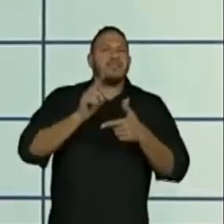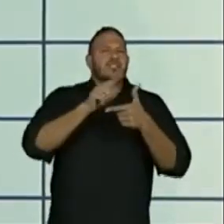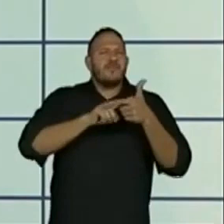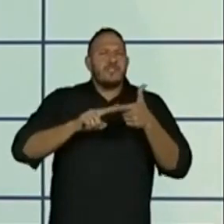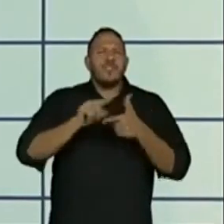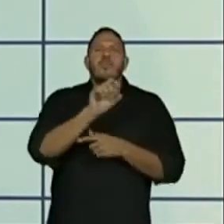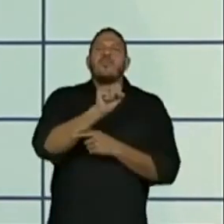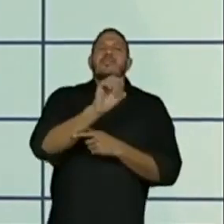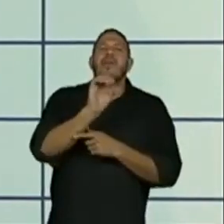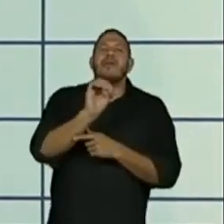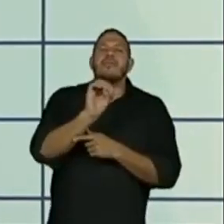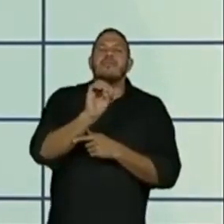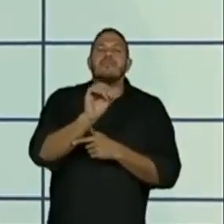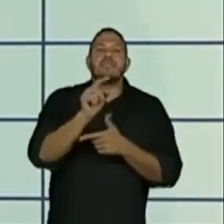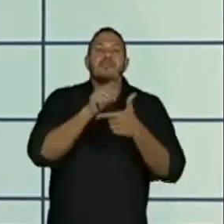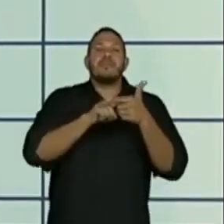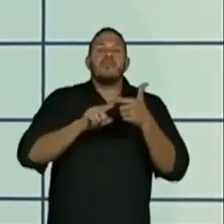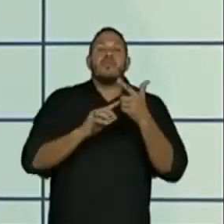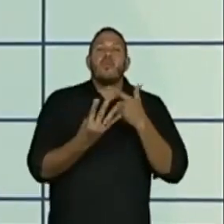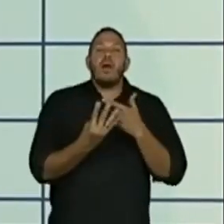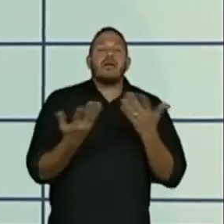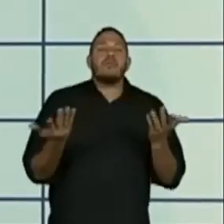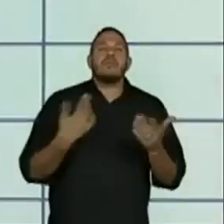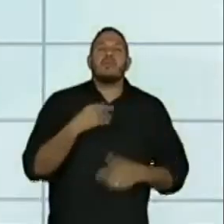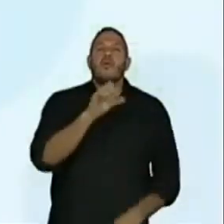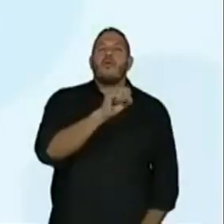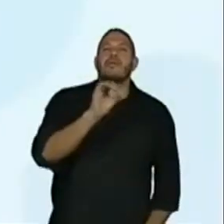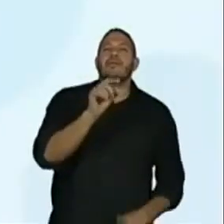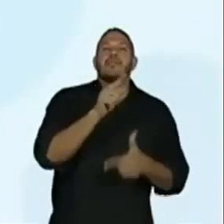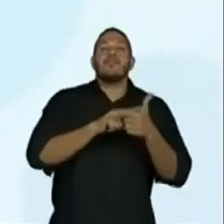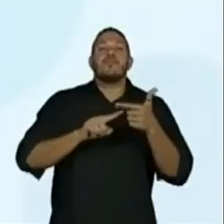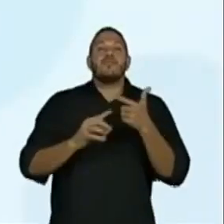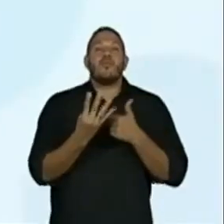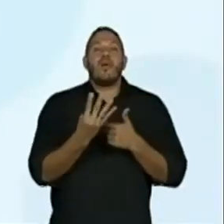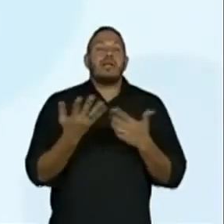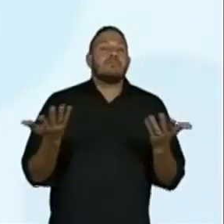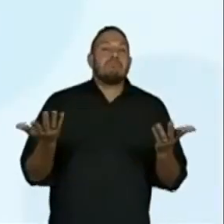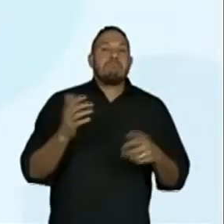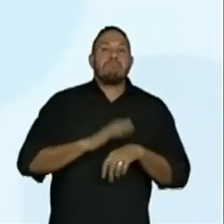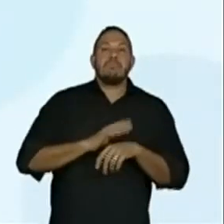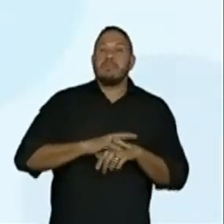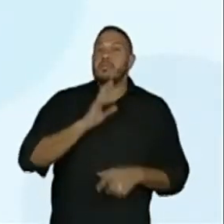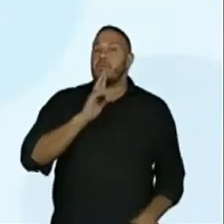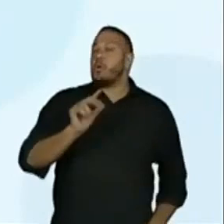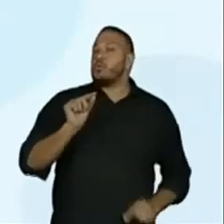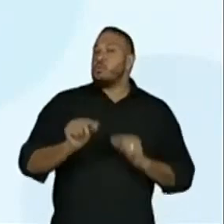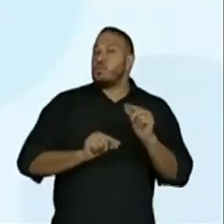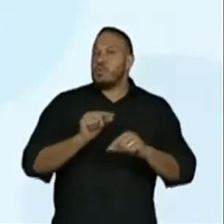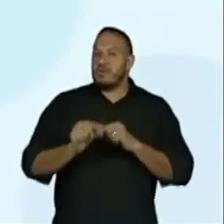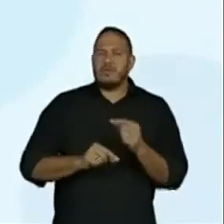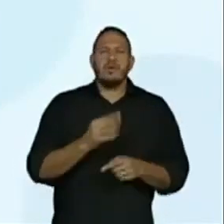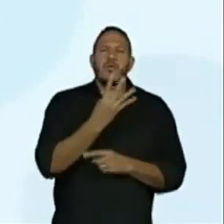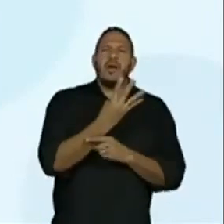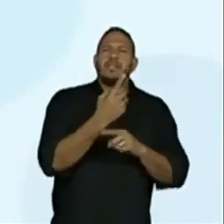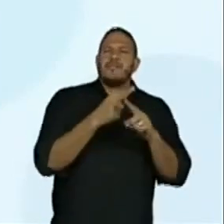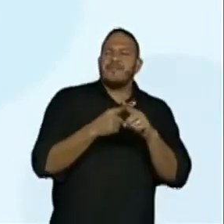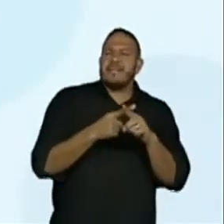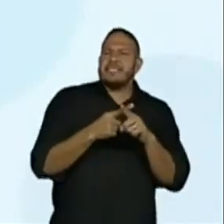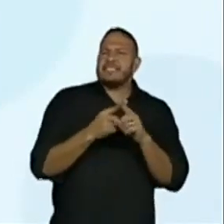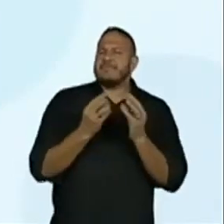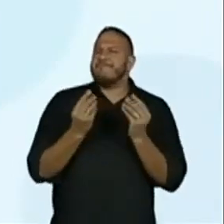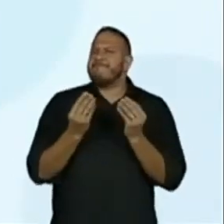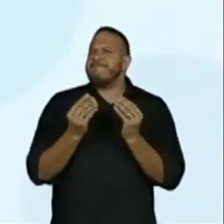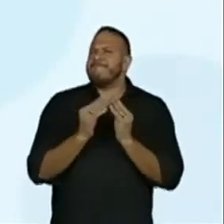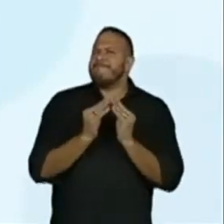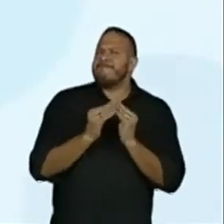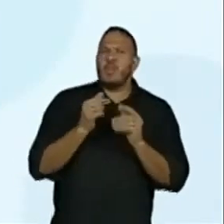4? Qual vai ser esse resultado? 80 dividido por 4. 4 vezes quanto se aproxima ou